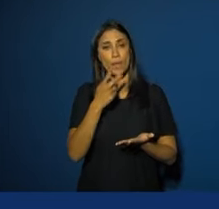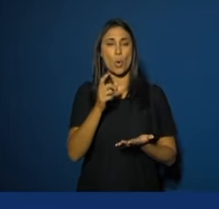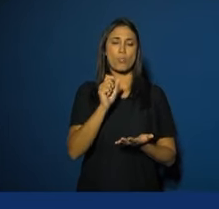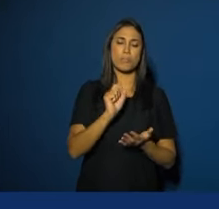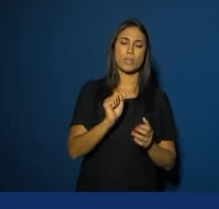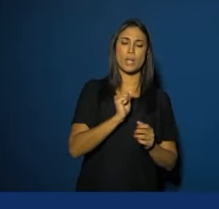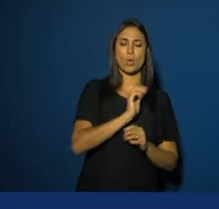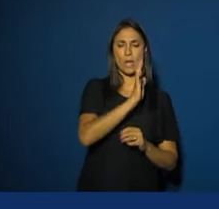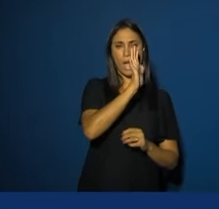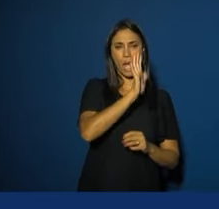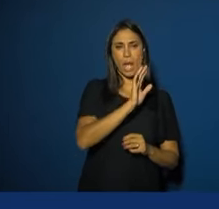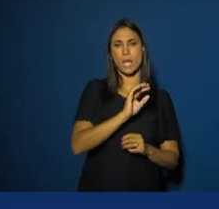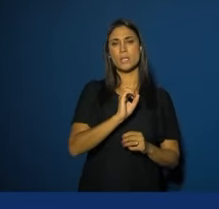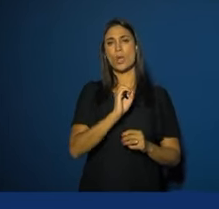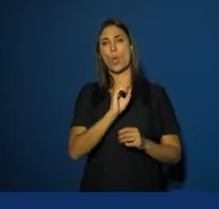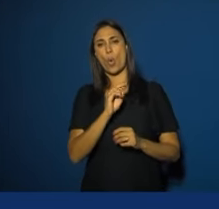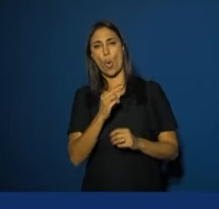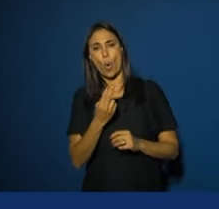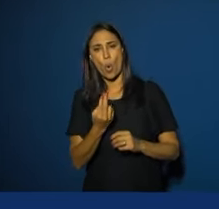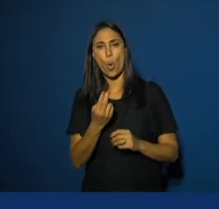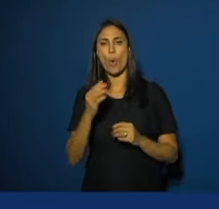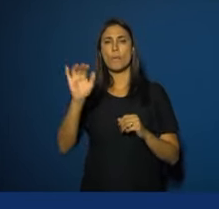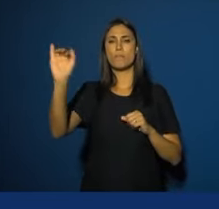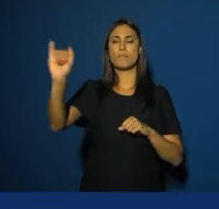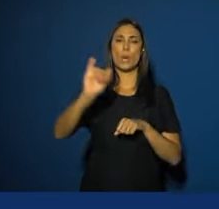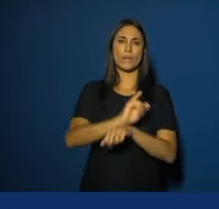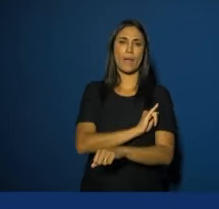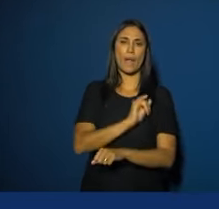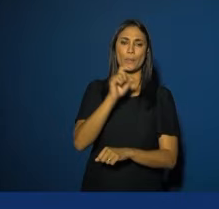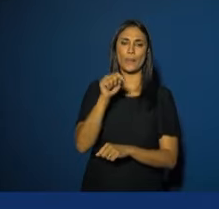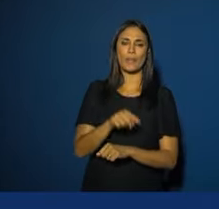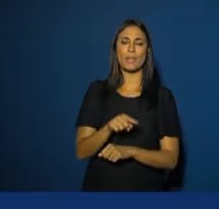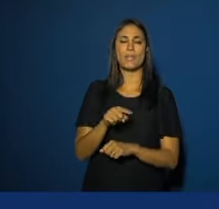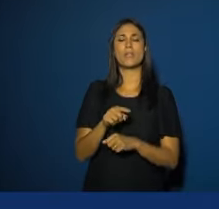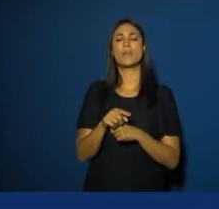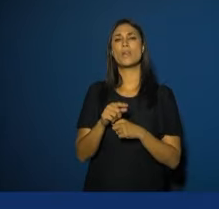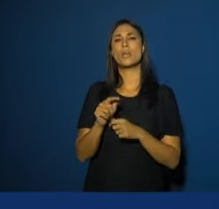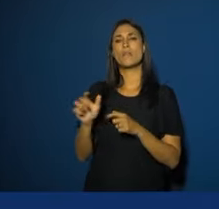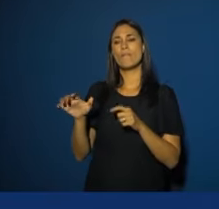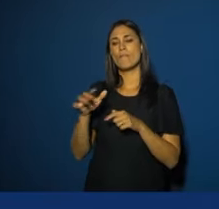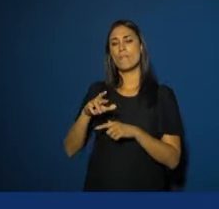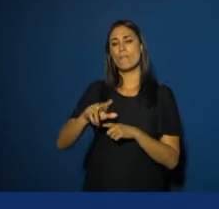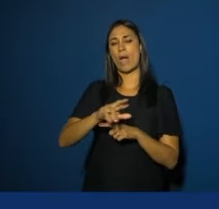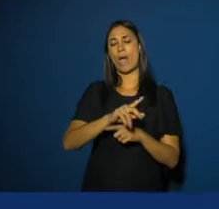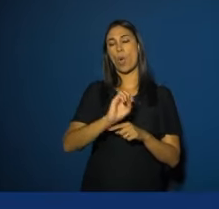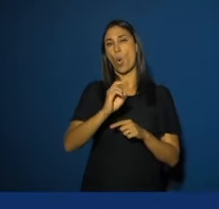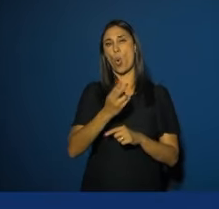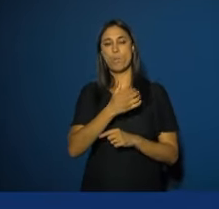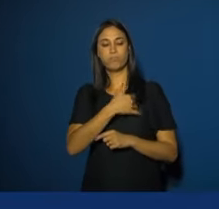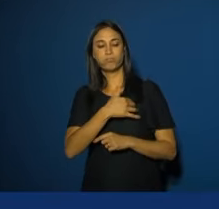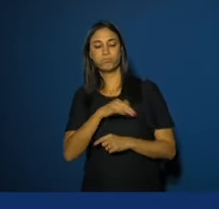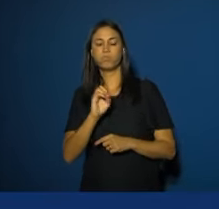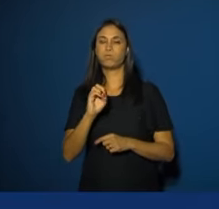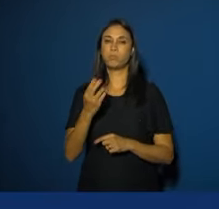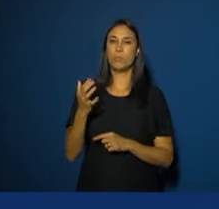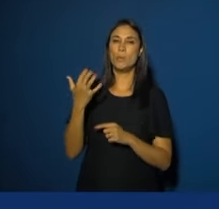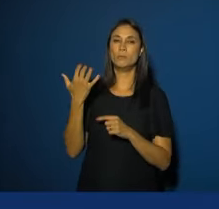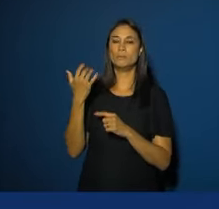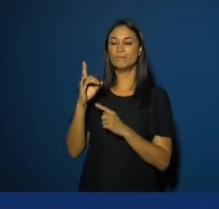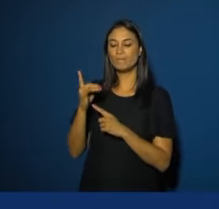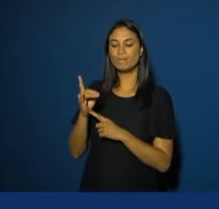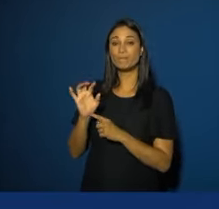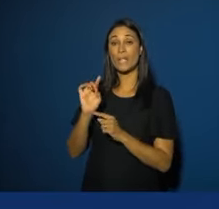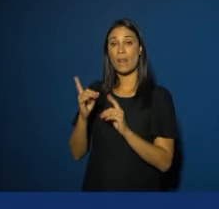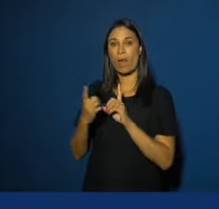o gás offshore, seja o gás importado GNL da maioria dos terminais brasileiros, ou da Argentina ou da Bolívia, ele atende